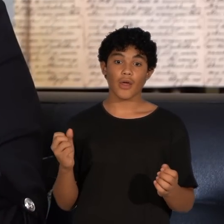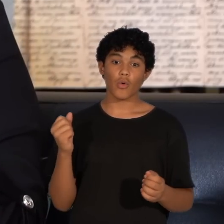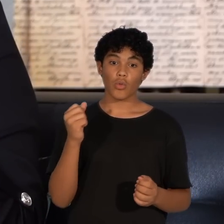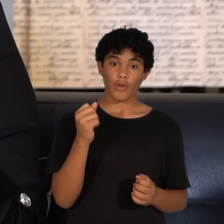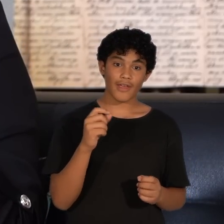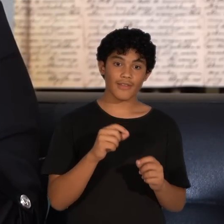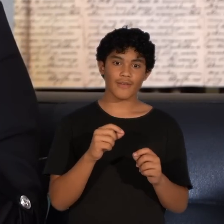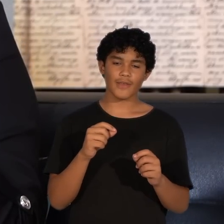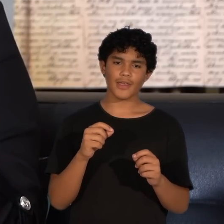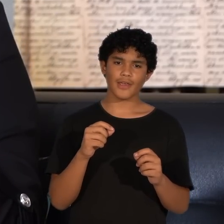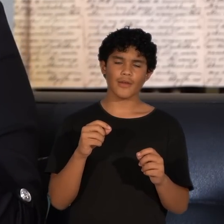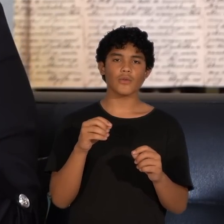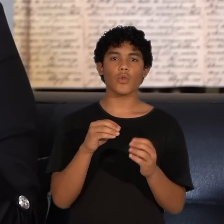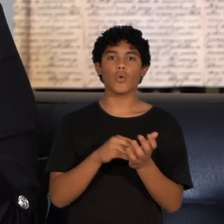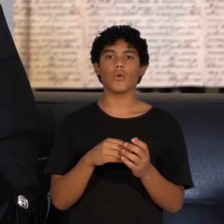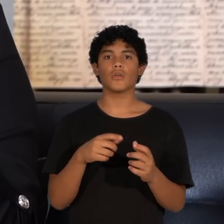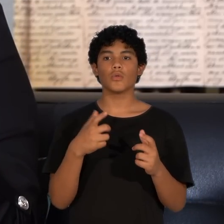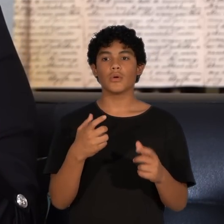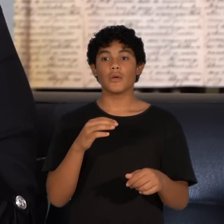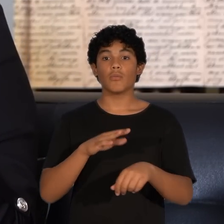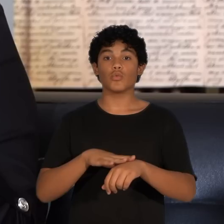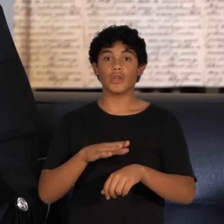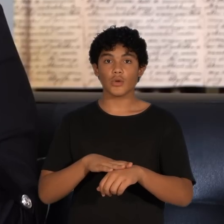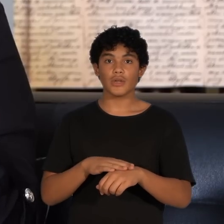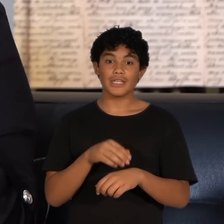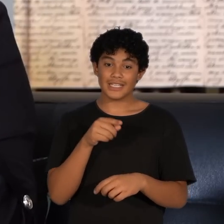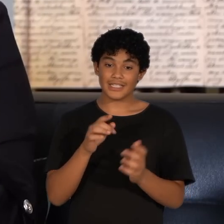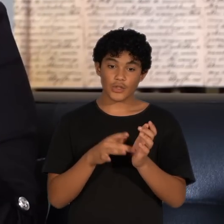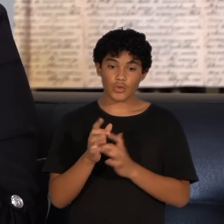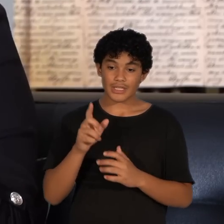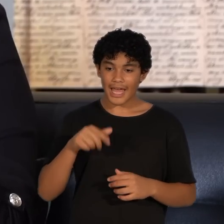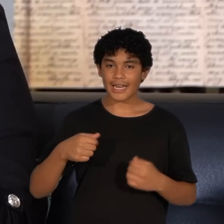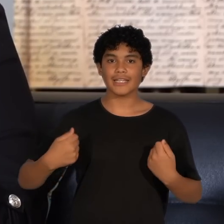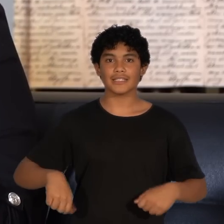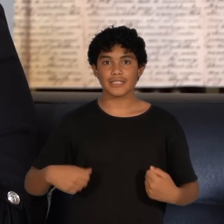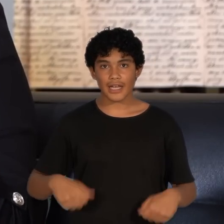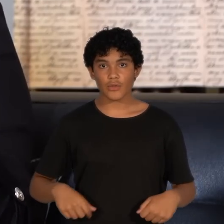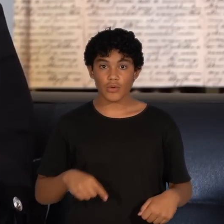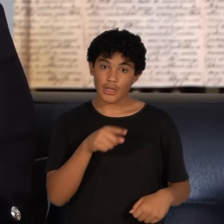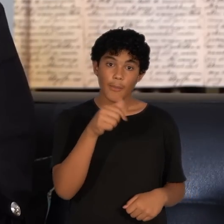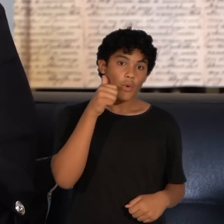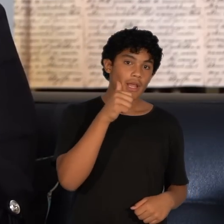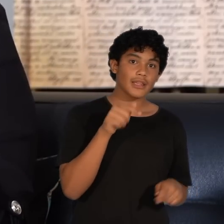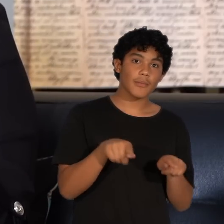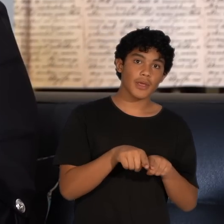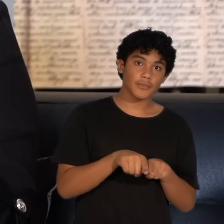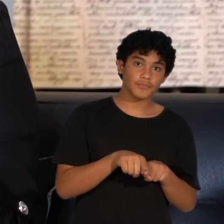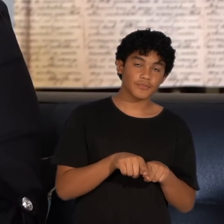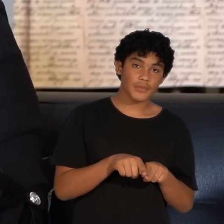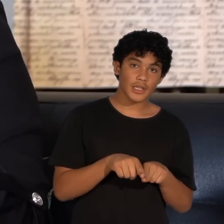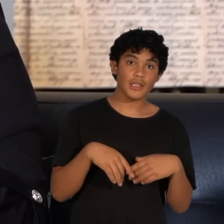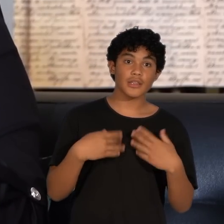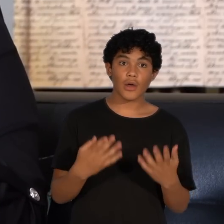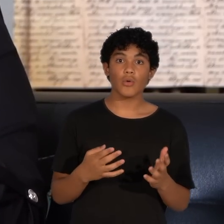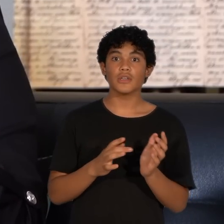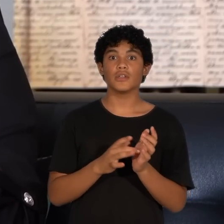coloca dentro de uma perspectiva de necessitado. Olha que fantástico. Ele sabia que ela era necessitada, que ela precisava de ajuda. Então ele